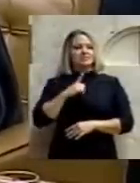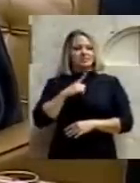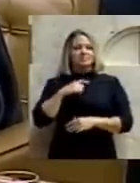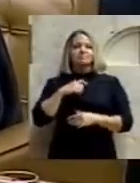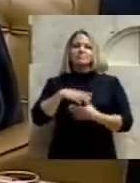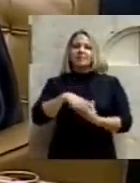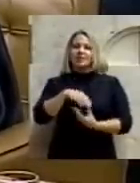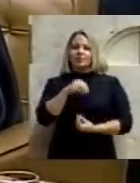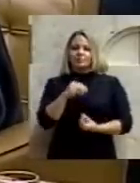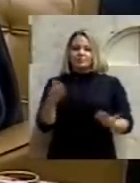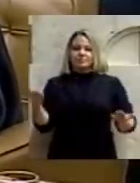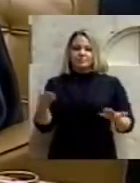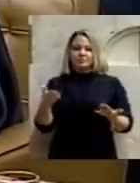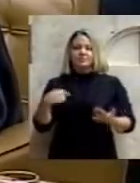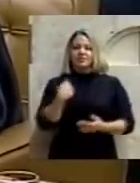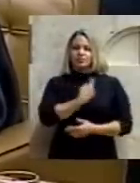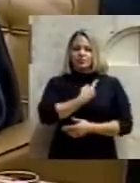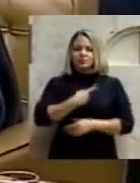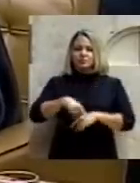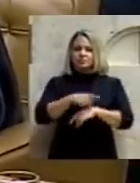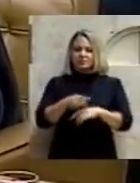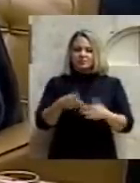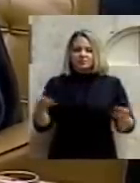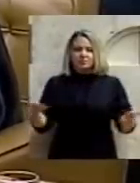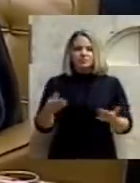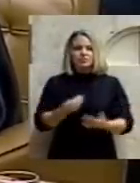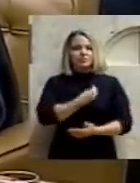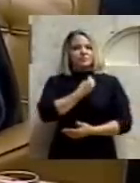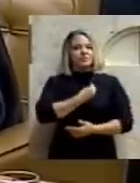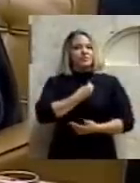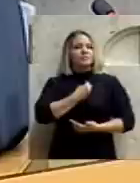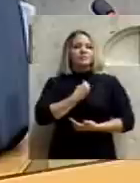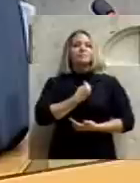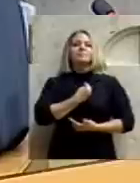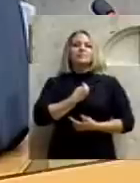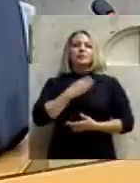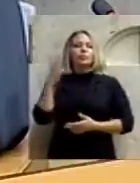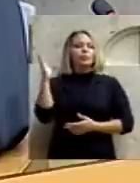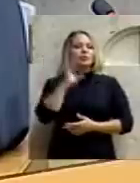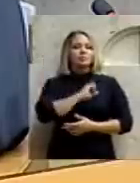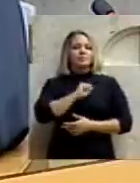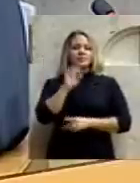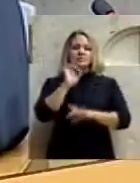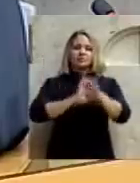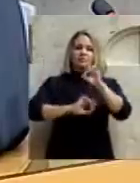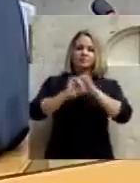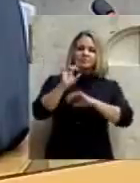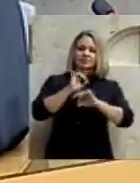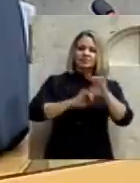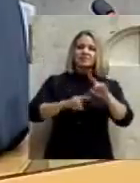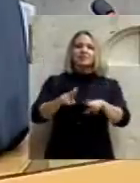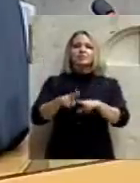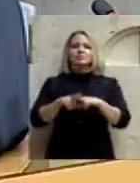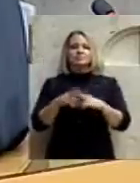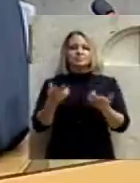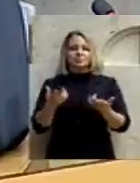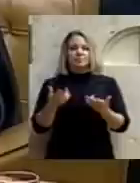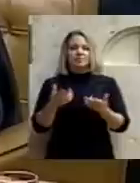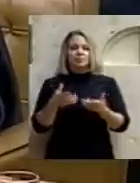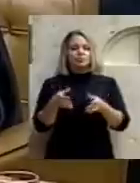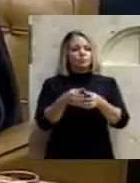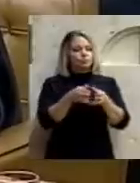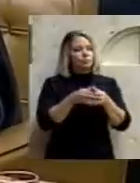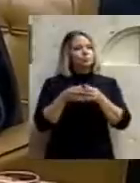alma. A nossa pátria vive o patriotismo constitucional habermasiano, com seu componente